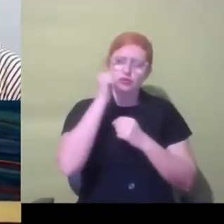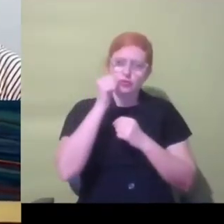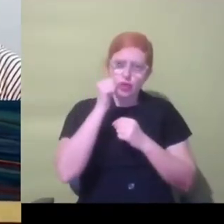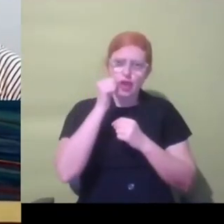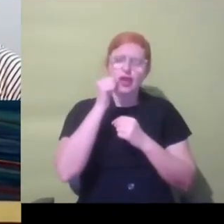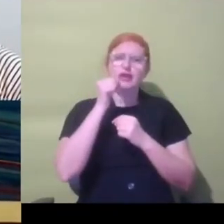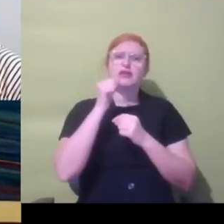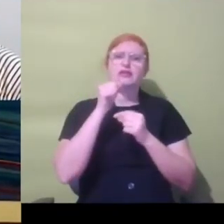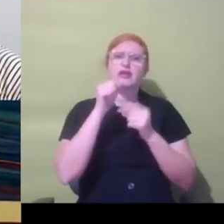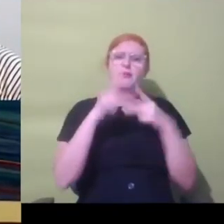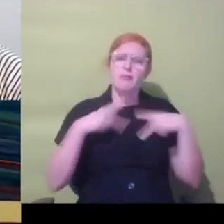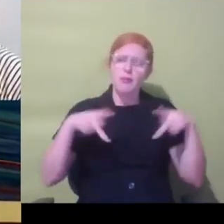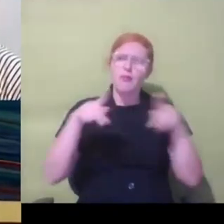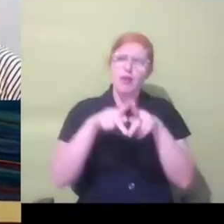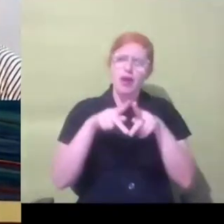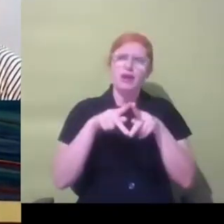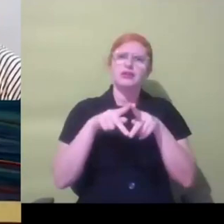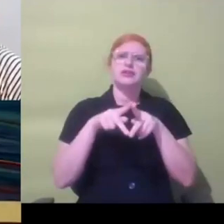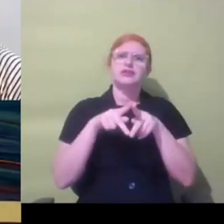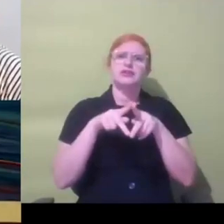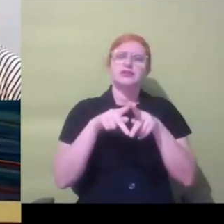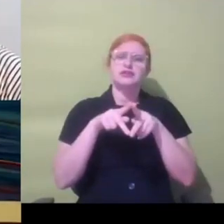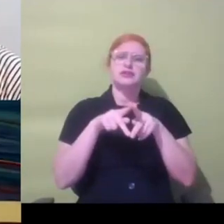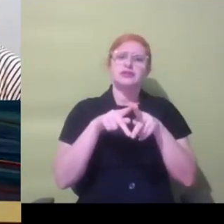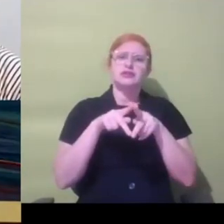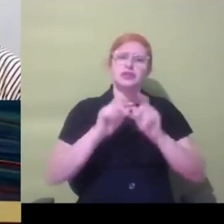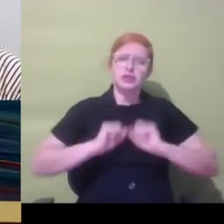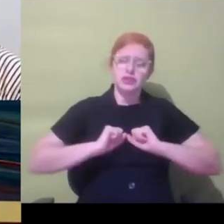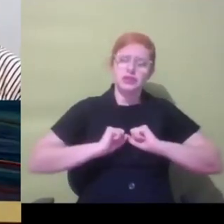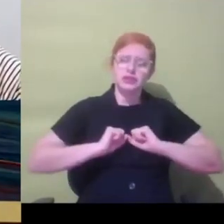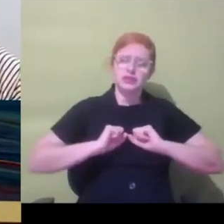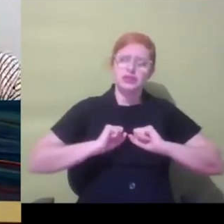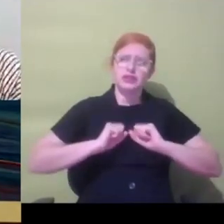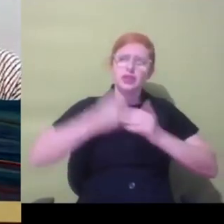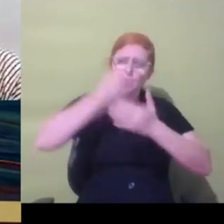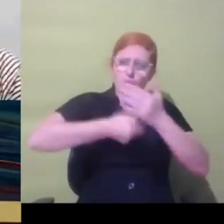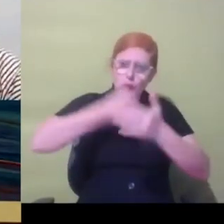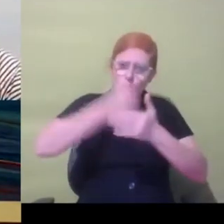e que se mobiliza a partir de pautas da luta